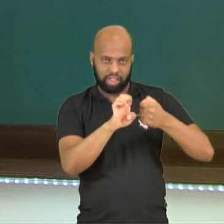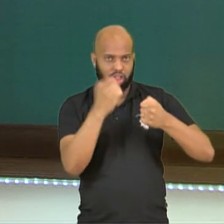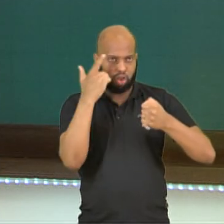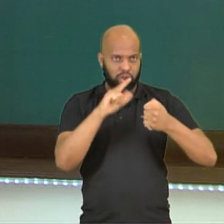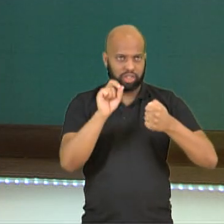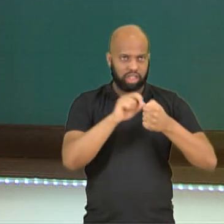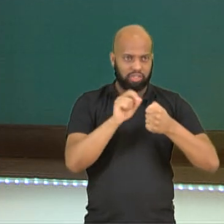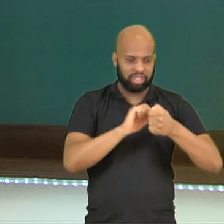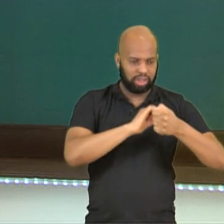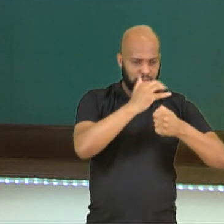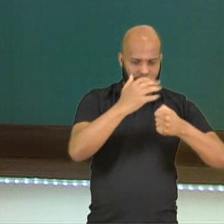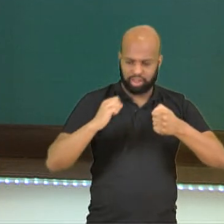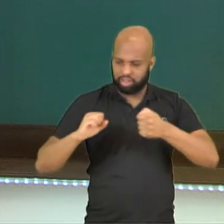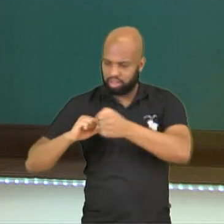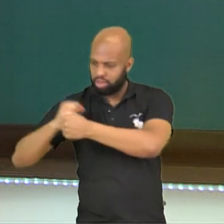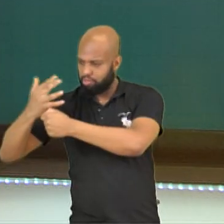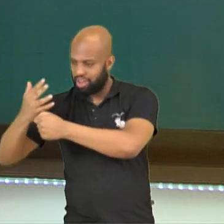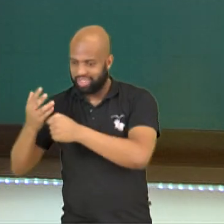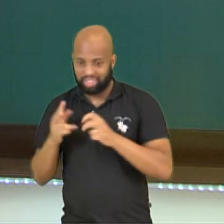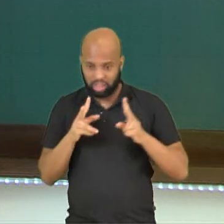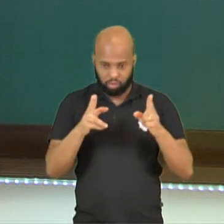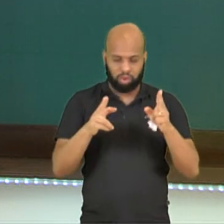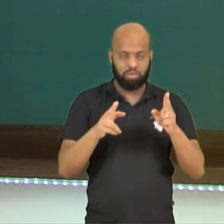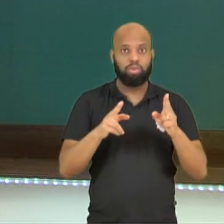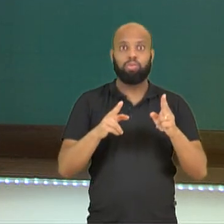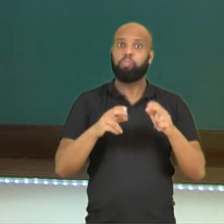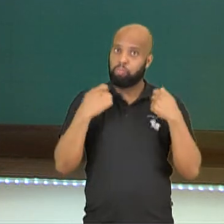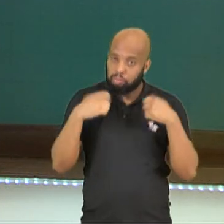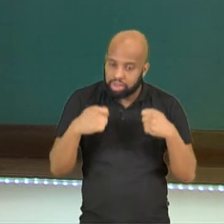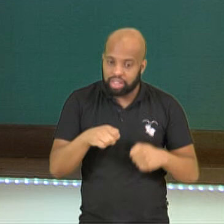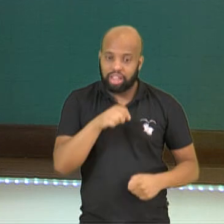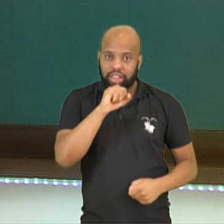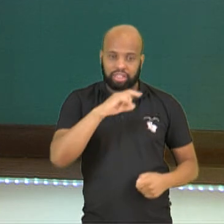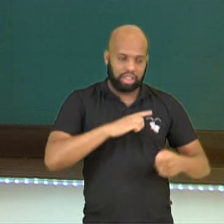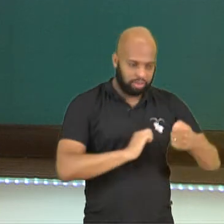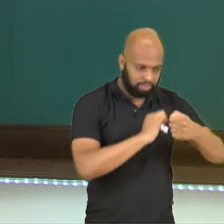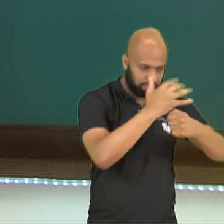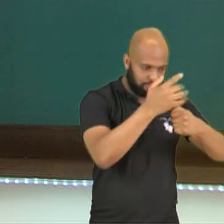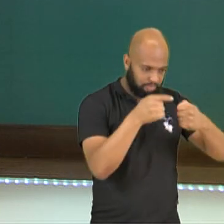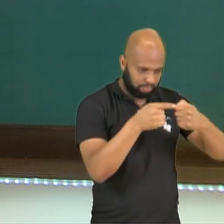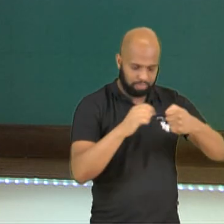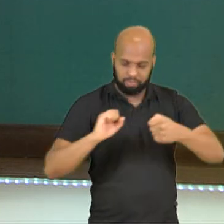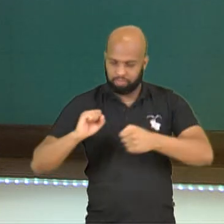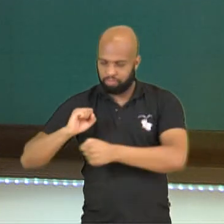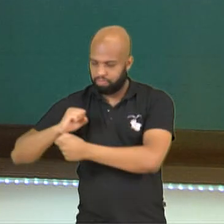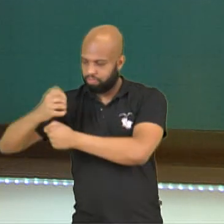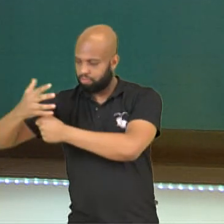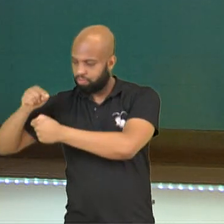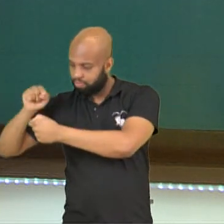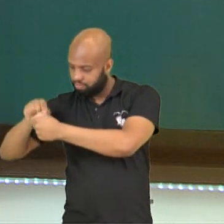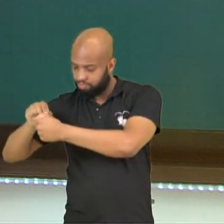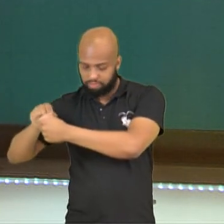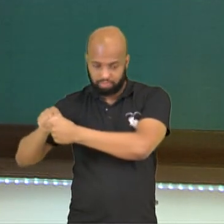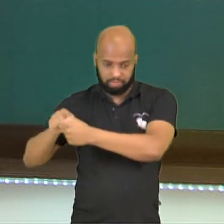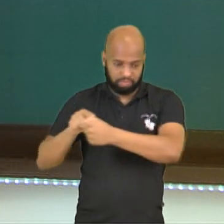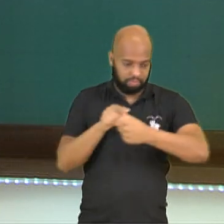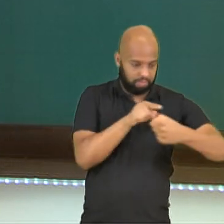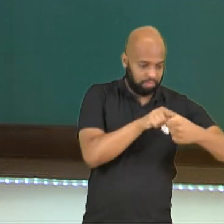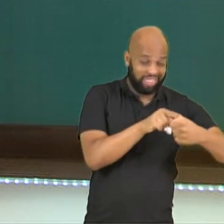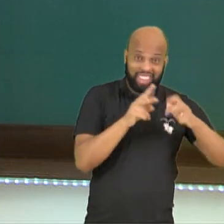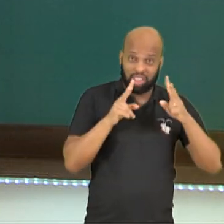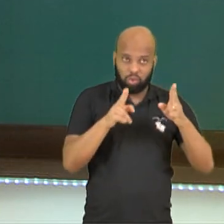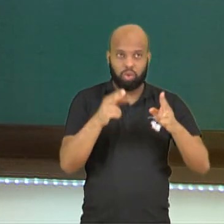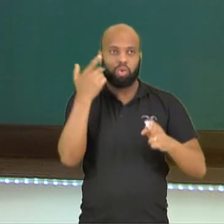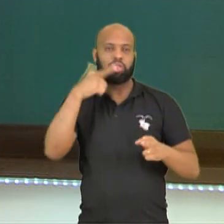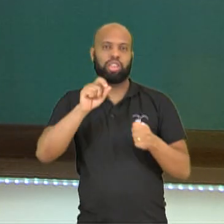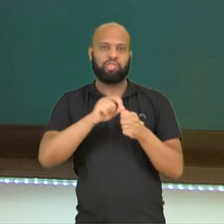bases iguais? É o segredo, ó. Quando as bases são iguais, você pode usar aquelas propriedades lá. Será que eu consigo transformar